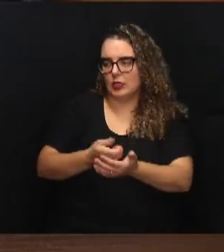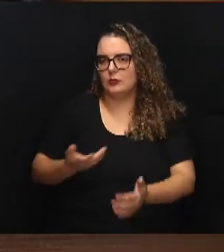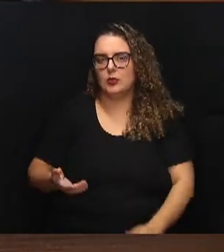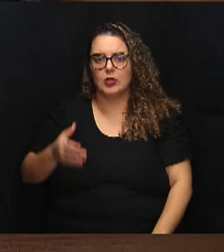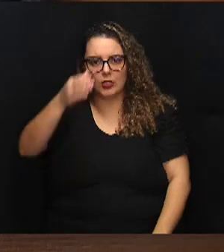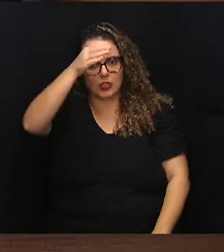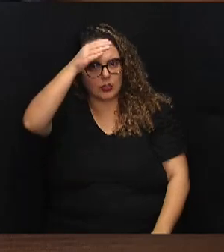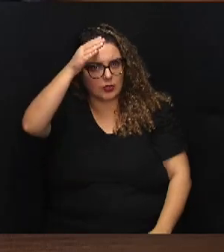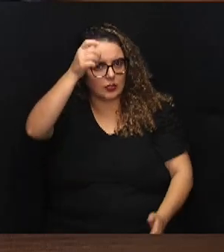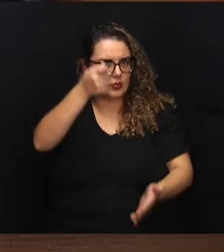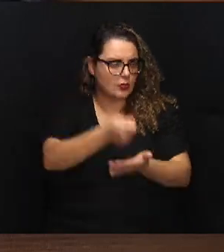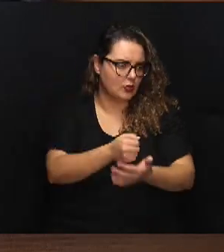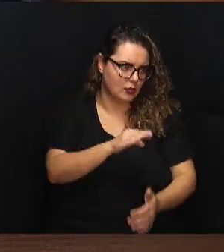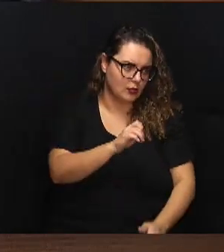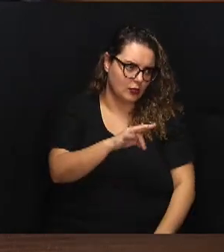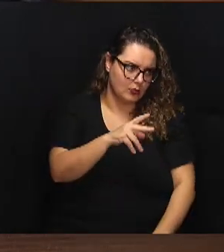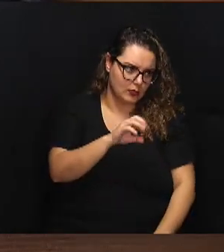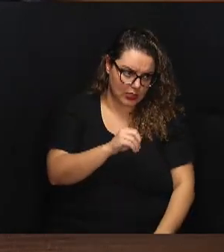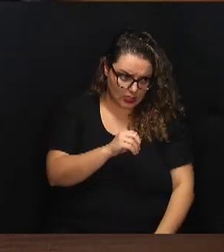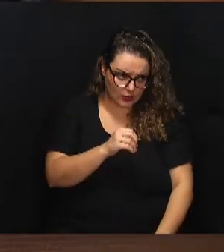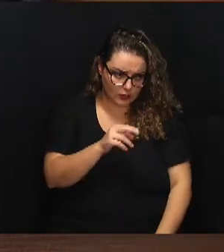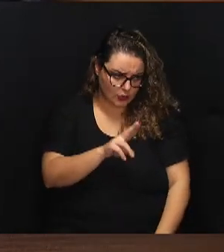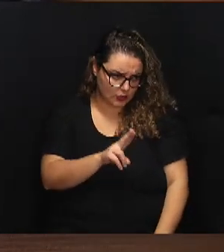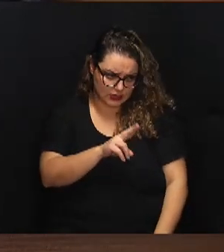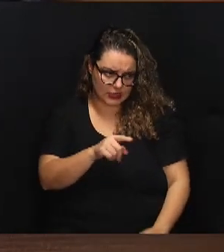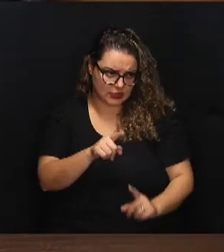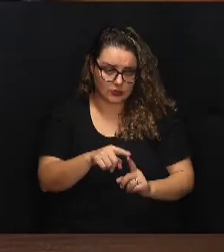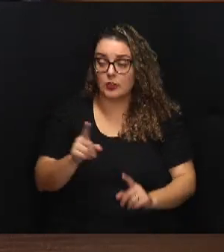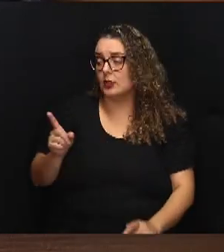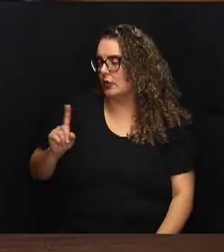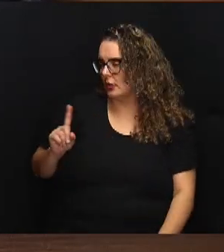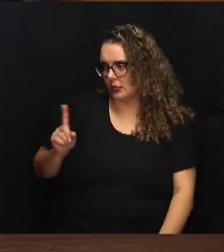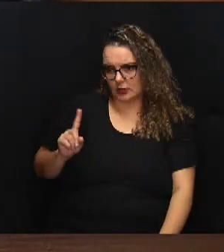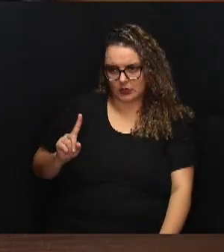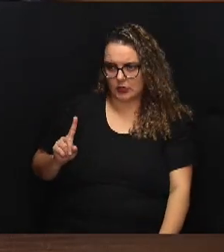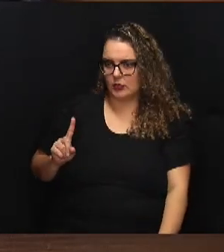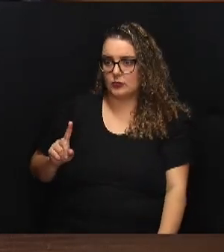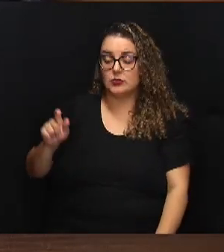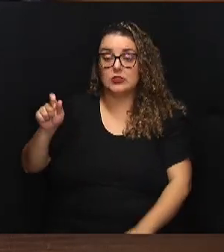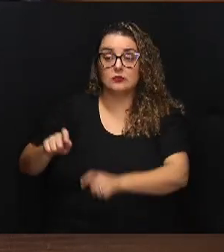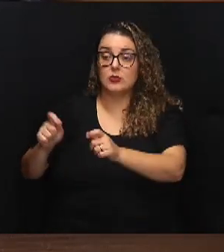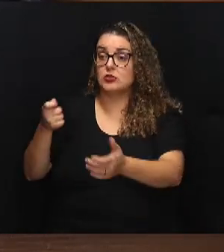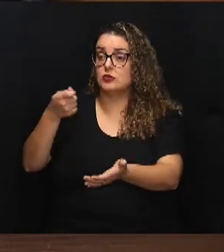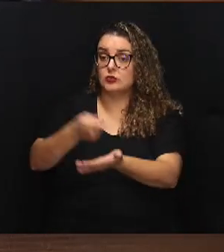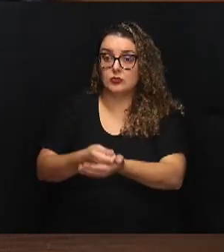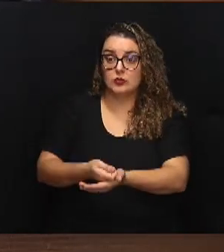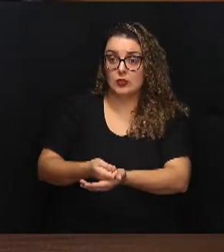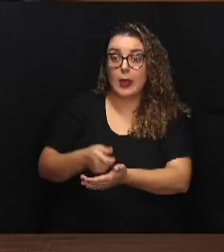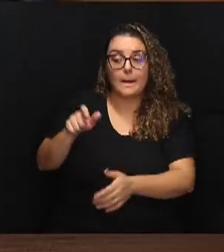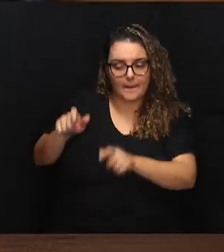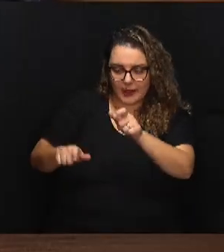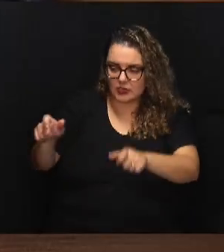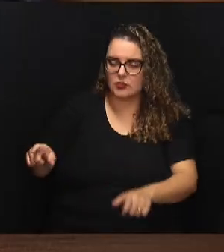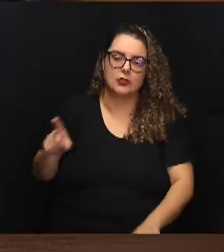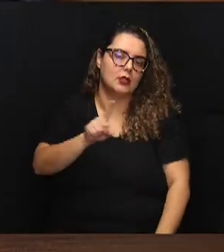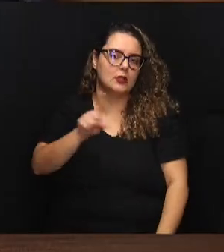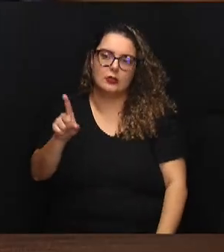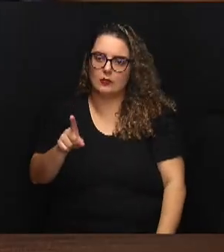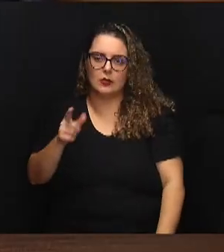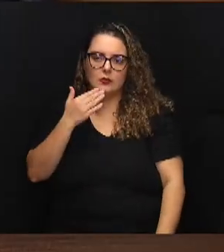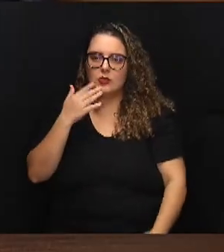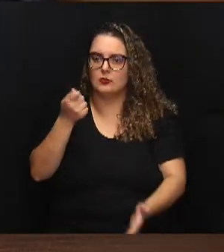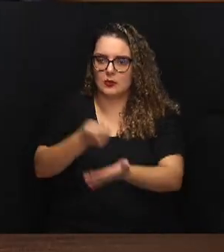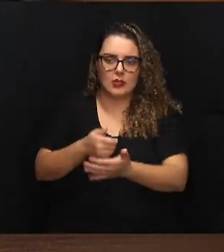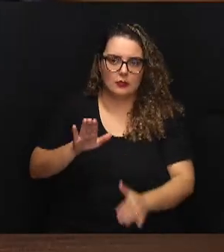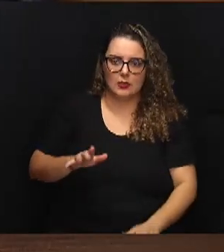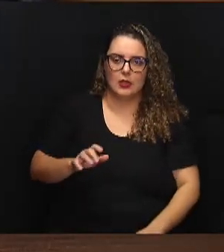ser cobrados por usar essa nova modalidade ou não? Não, os pagadores, pessoa física, não são cobrados. As